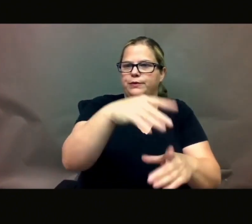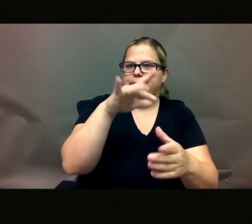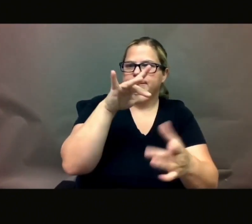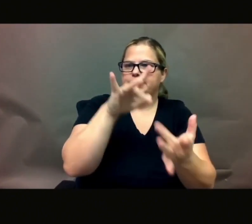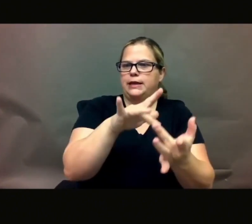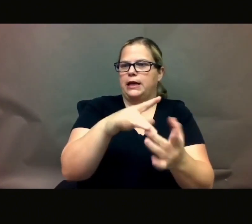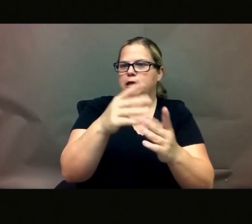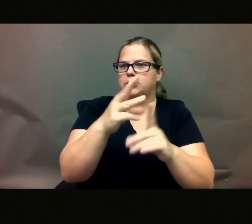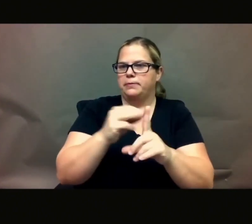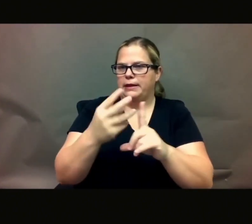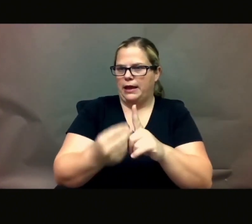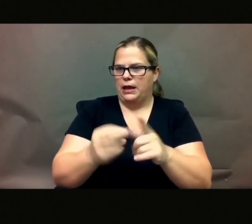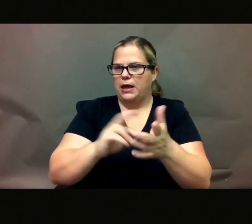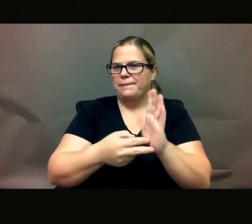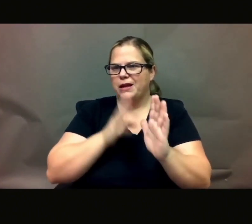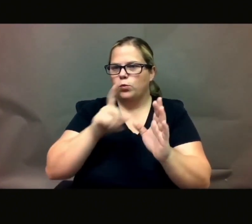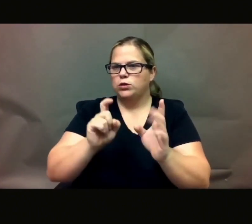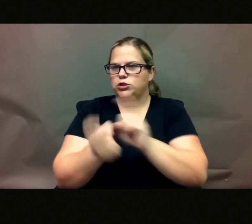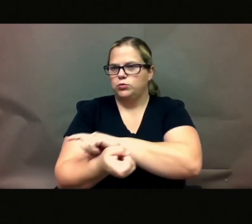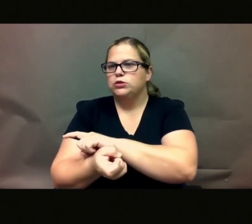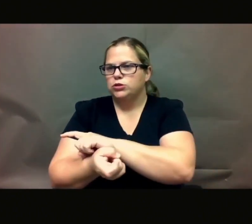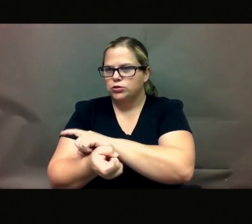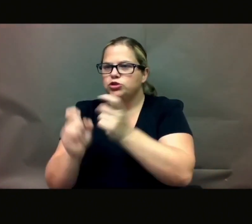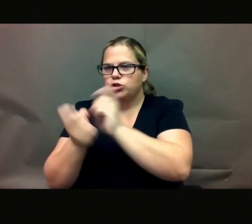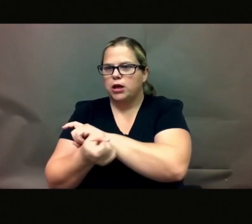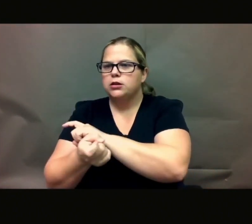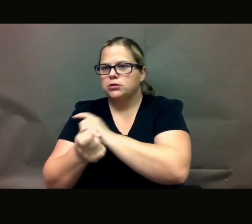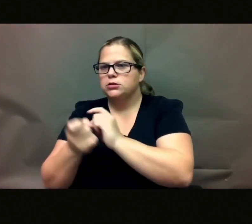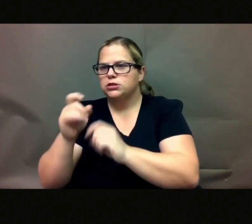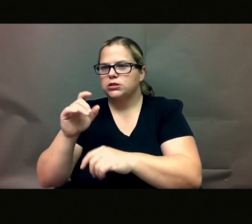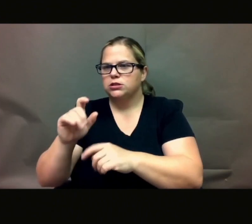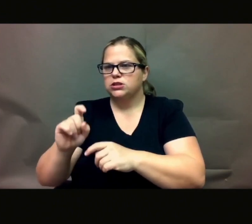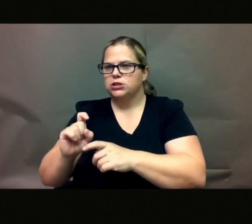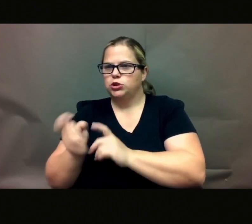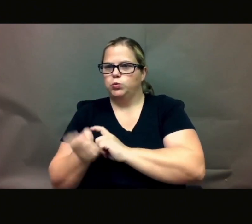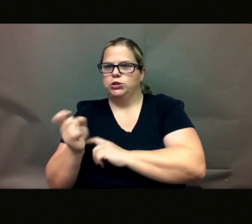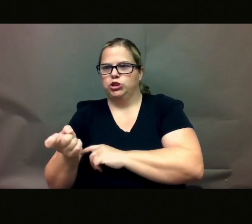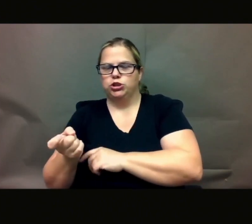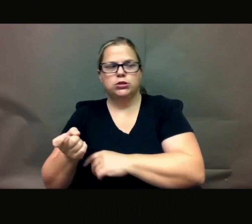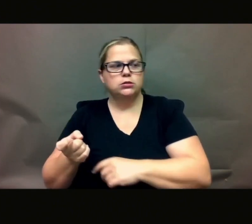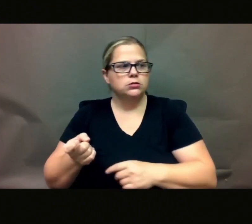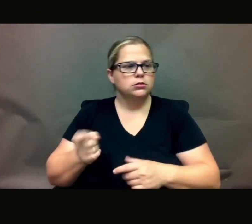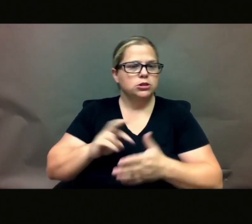A massinha pode tocar a banana e mudar aí esse switch.